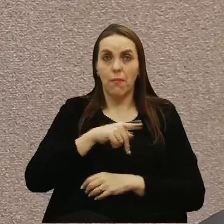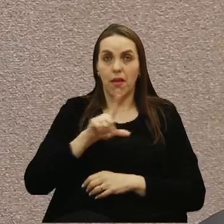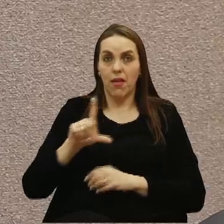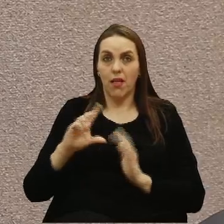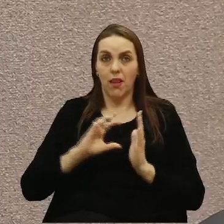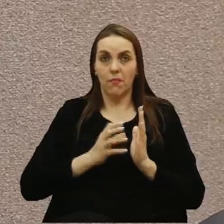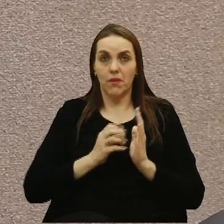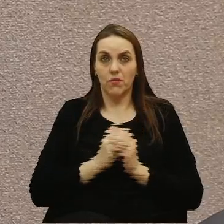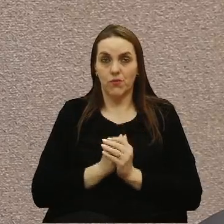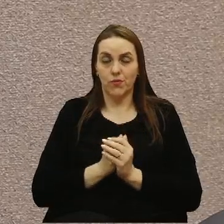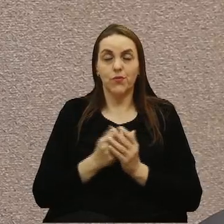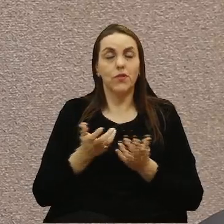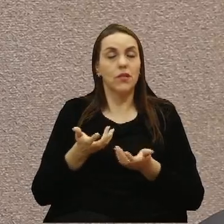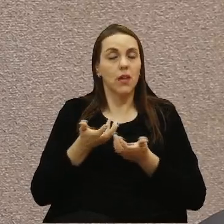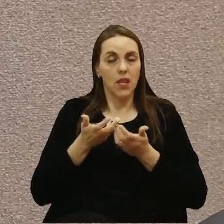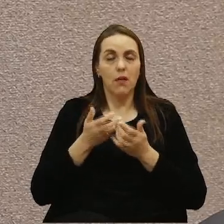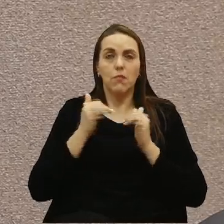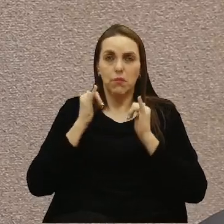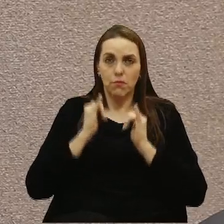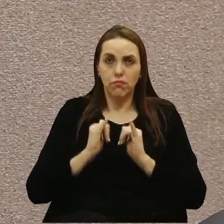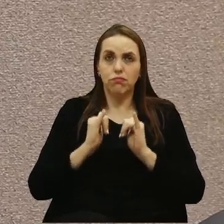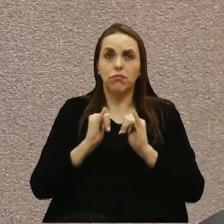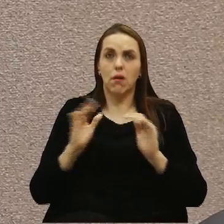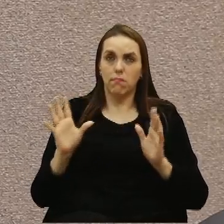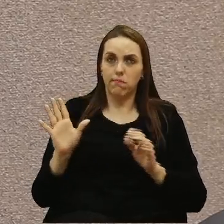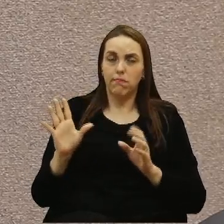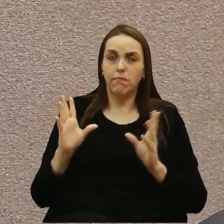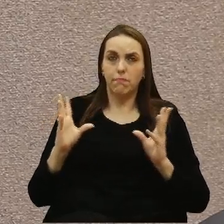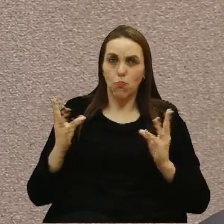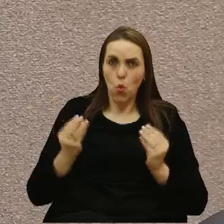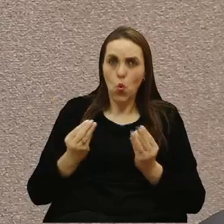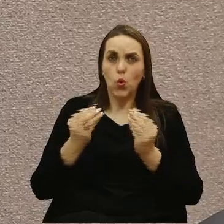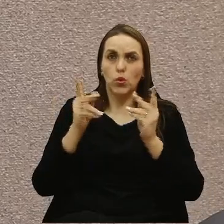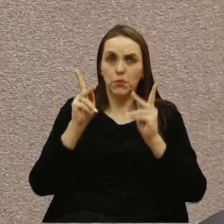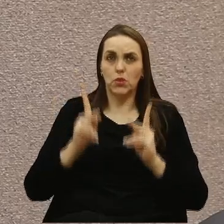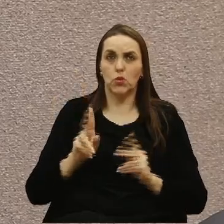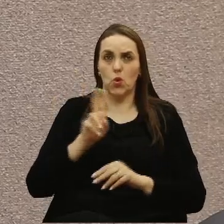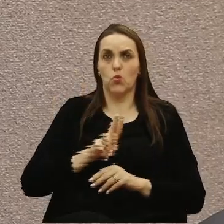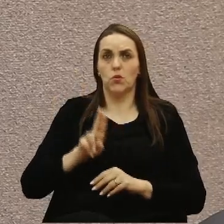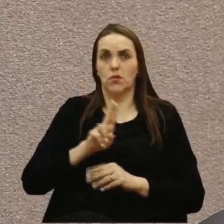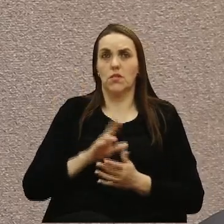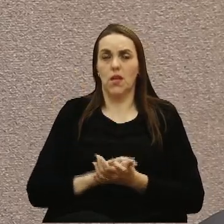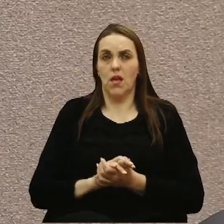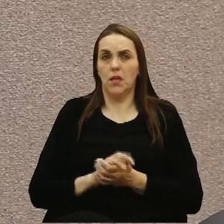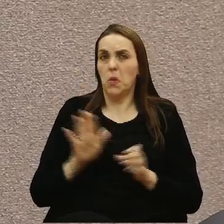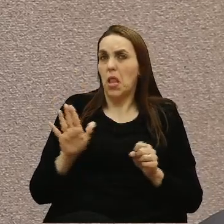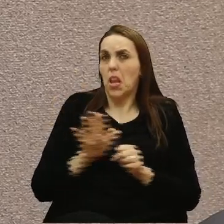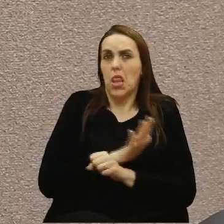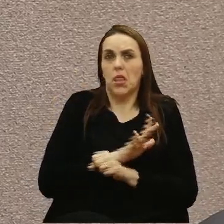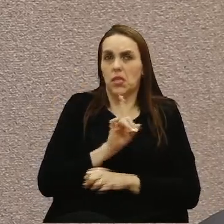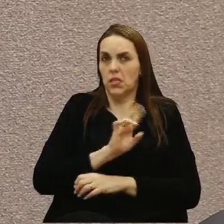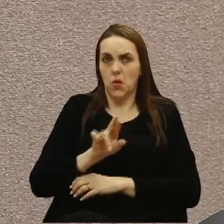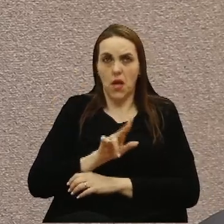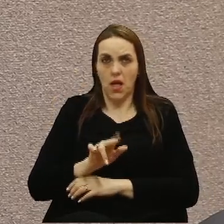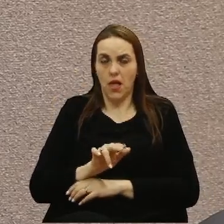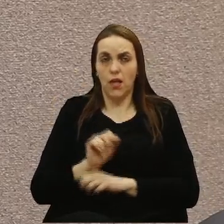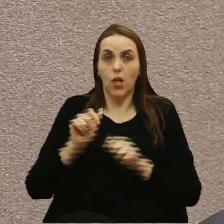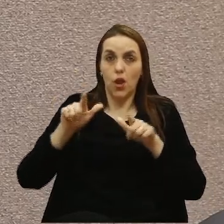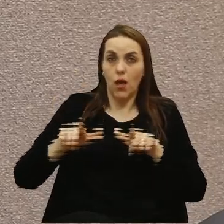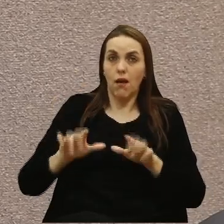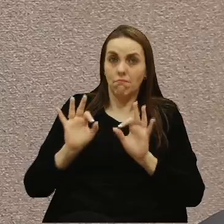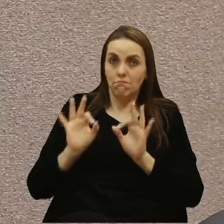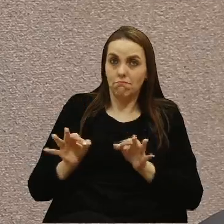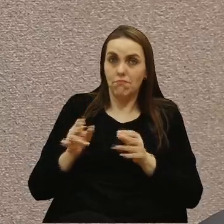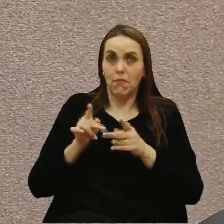ônibus andem com bastante passageiros, não lotados, com bastante passageiros em local adequado para que a nossa